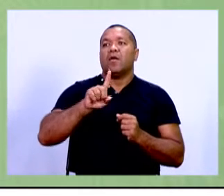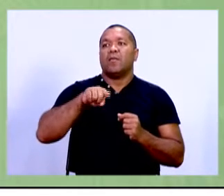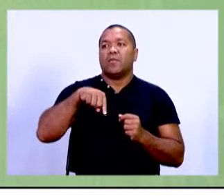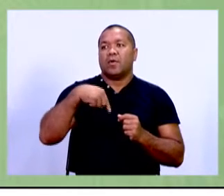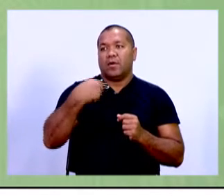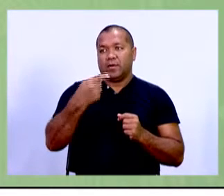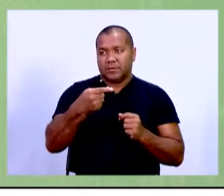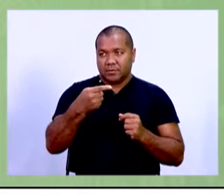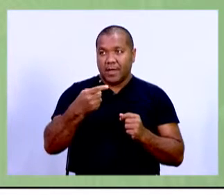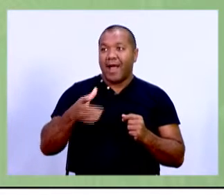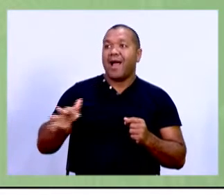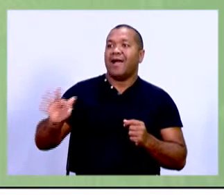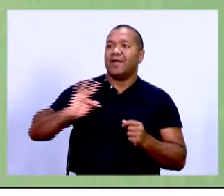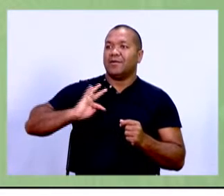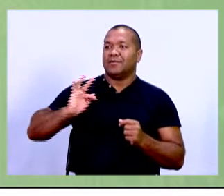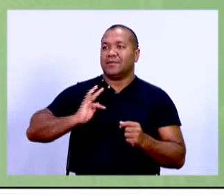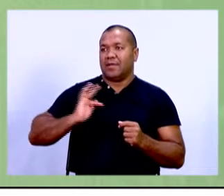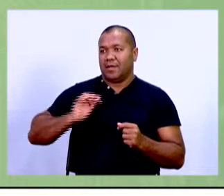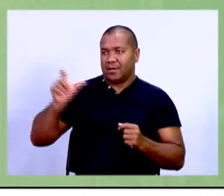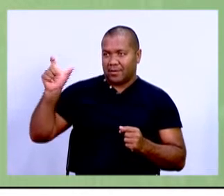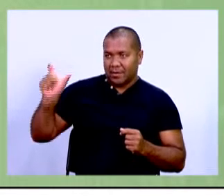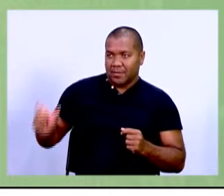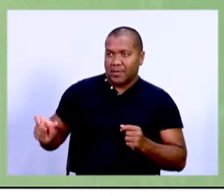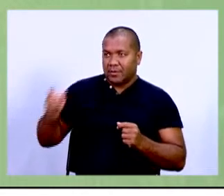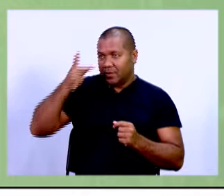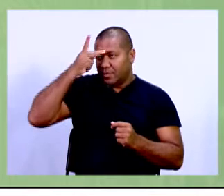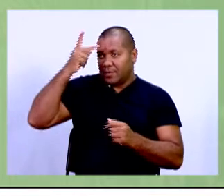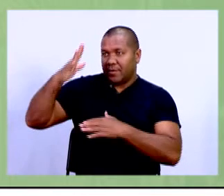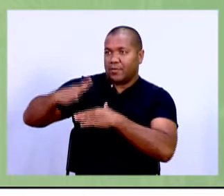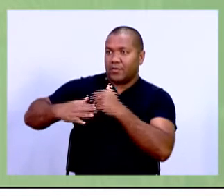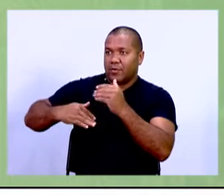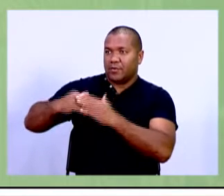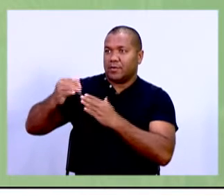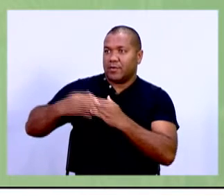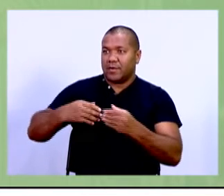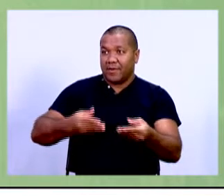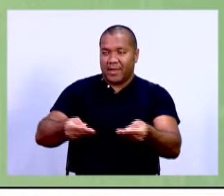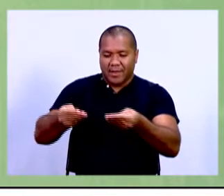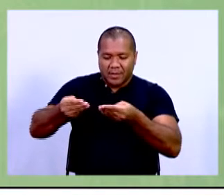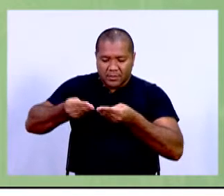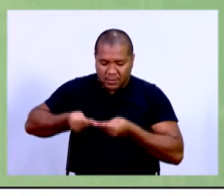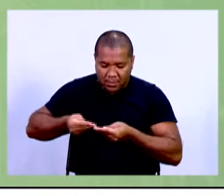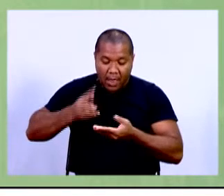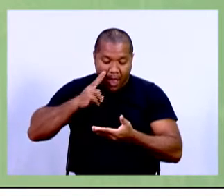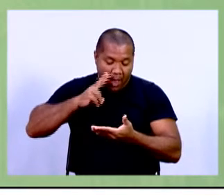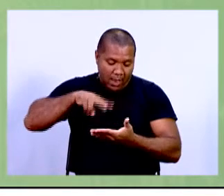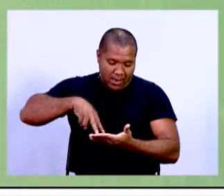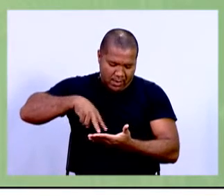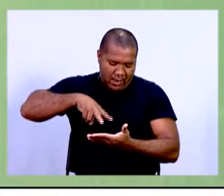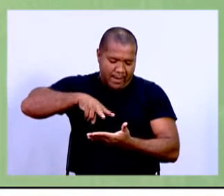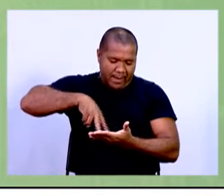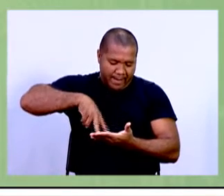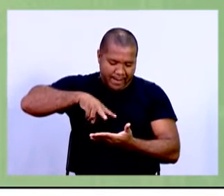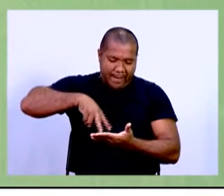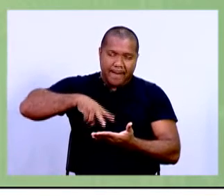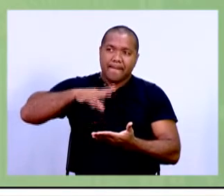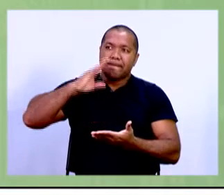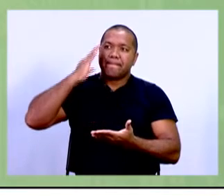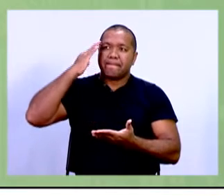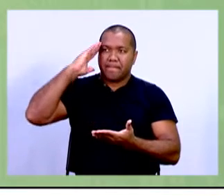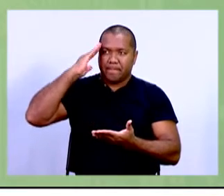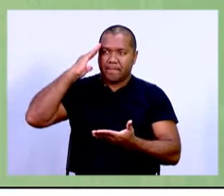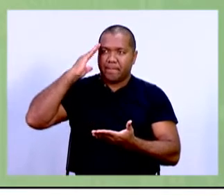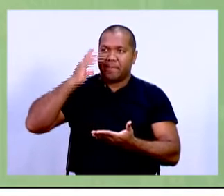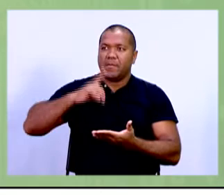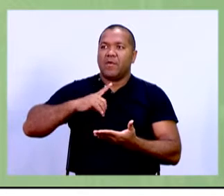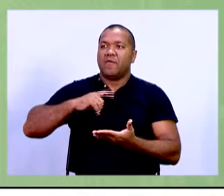o técnico, que é o técnico que vai receber essas ordens de serviços, né? Ó, ele que vai manter essa ordem de